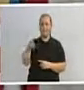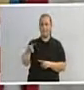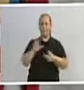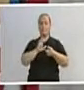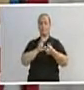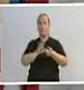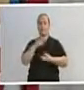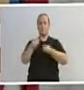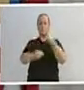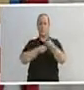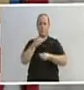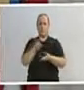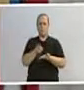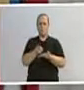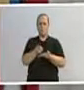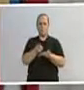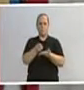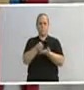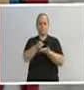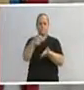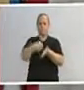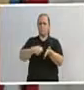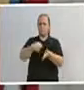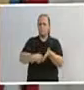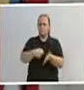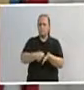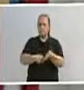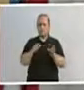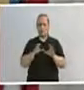progressista pelas causas da humanidade.